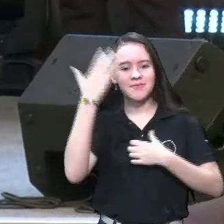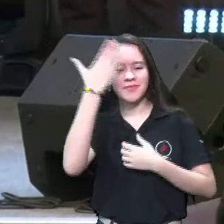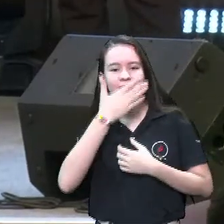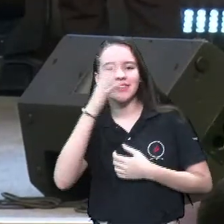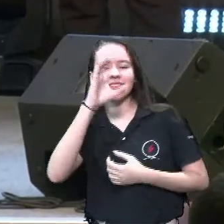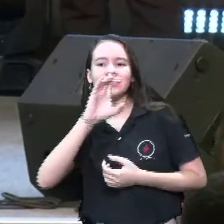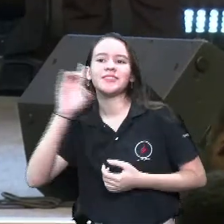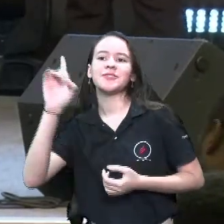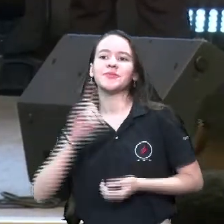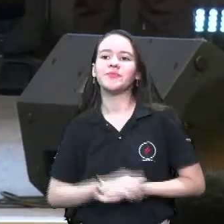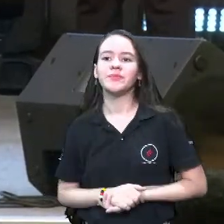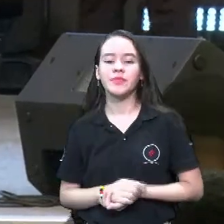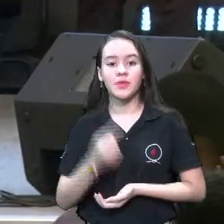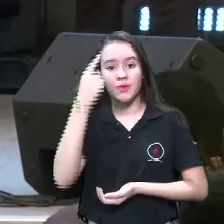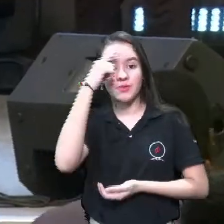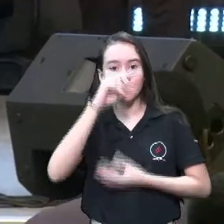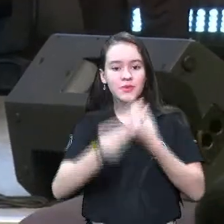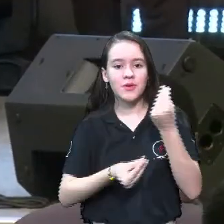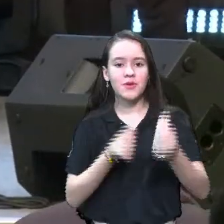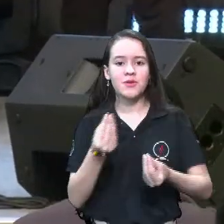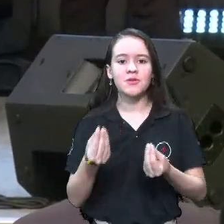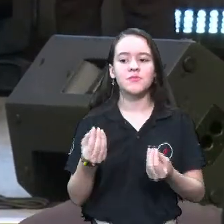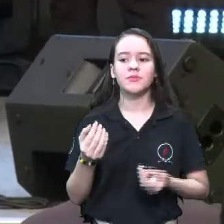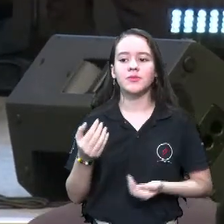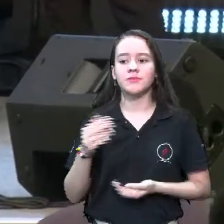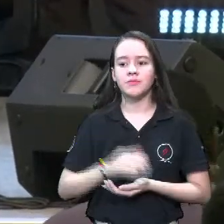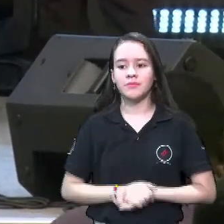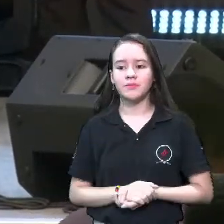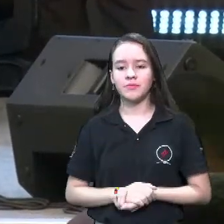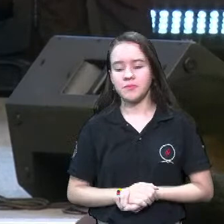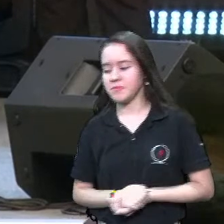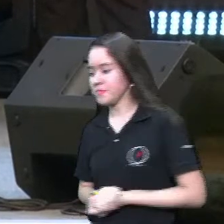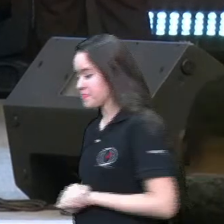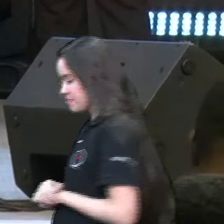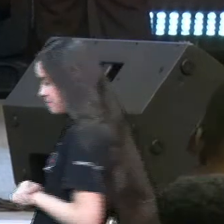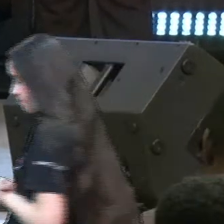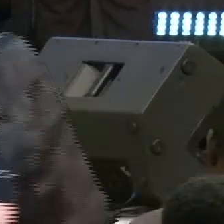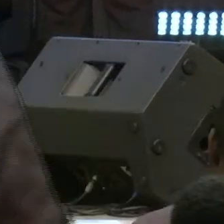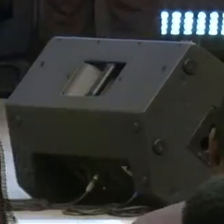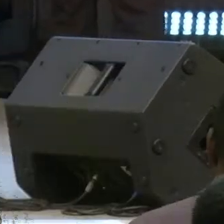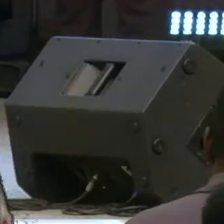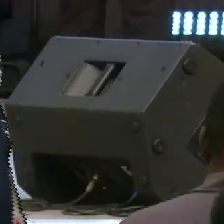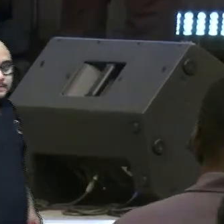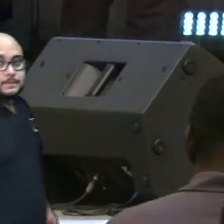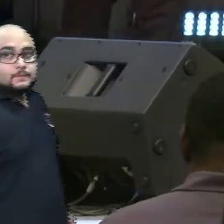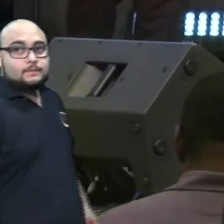Eu não sei como você entrou aqui hoje, mas eu sei de uma coisa: foi Deus que te trouxe.